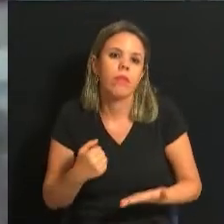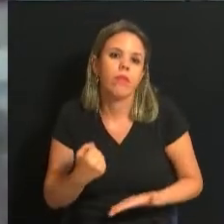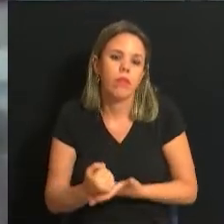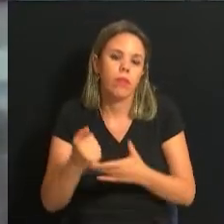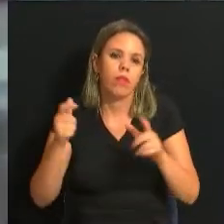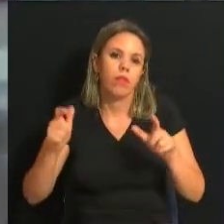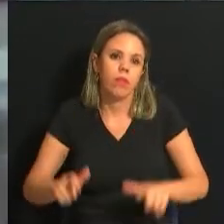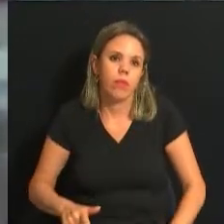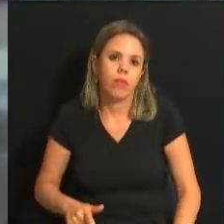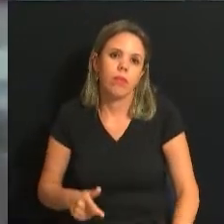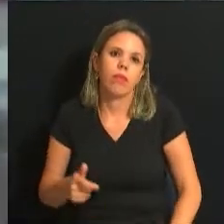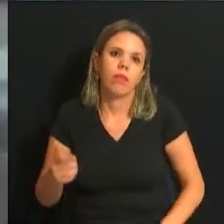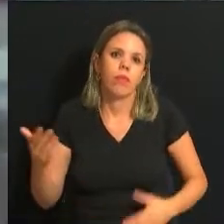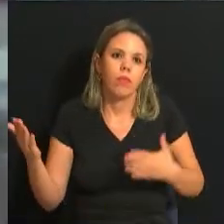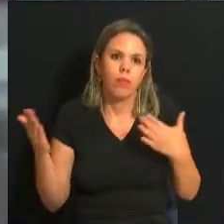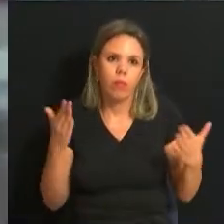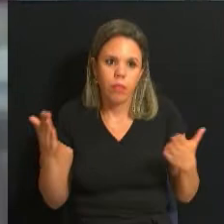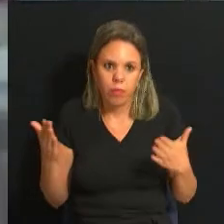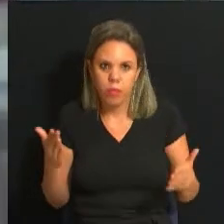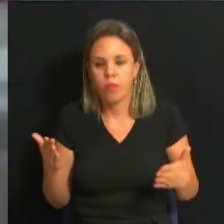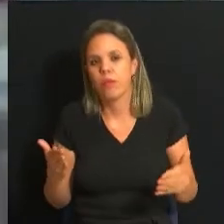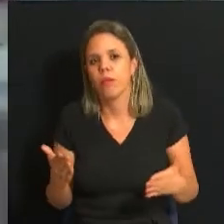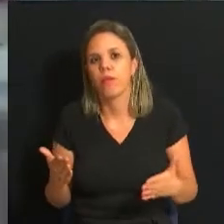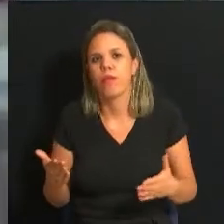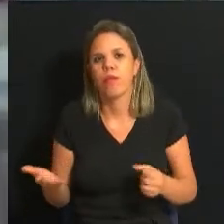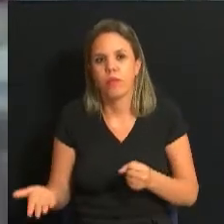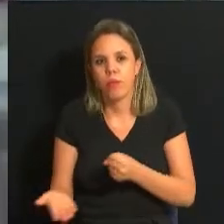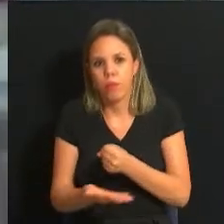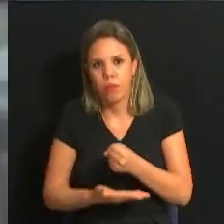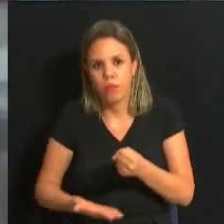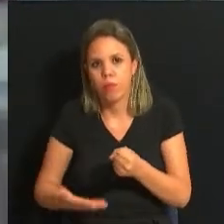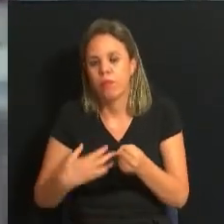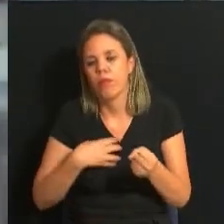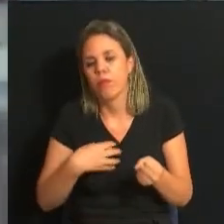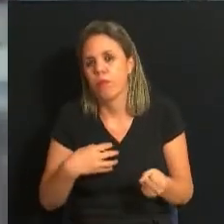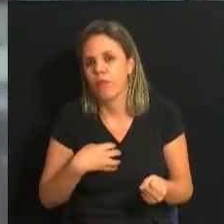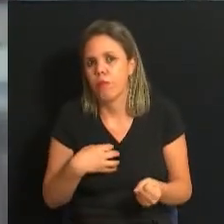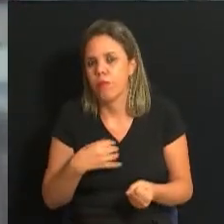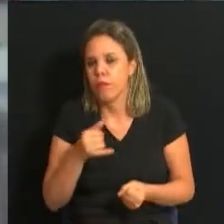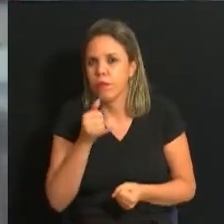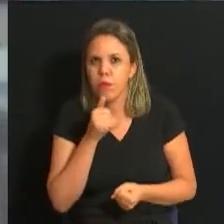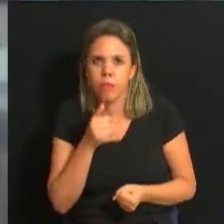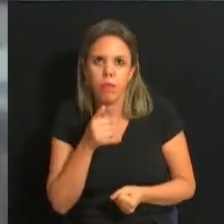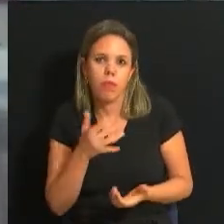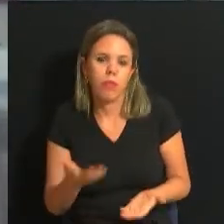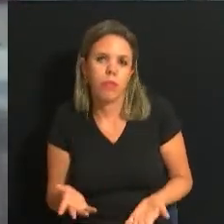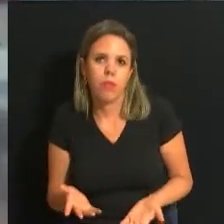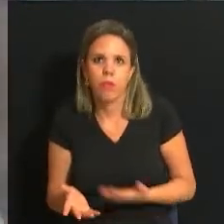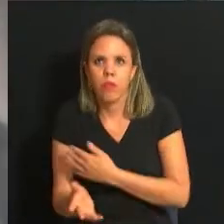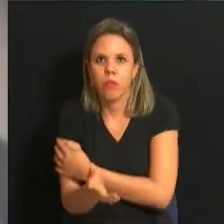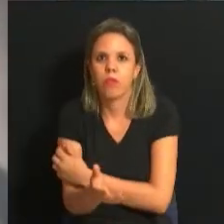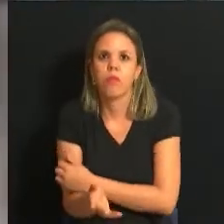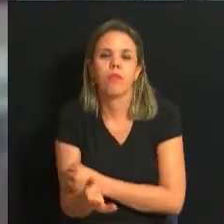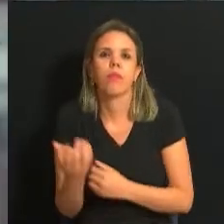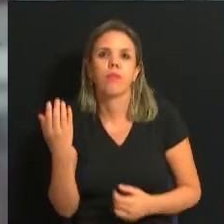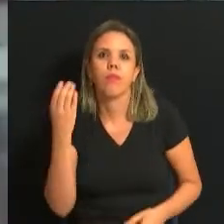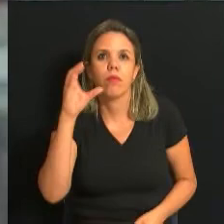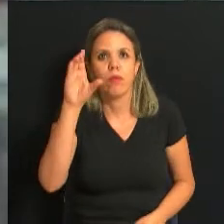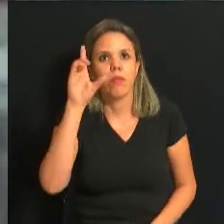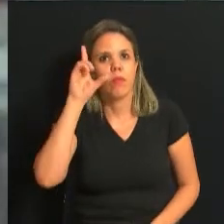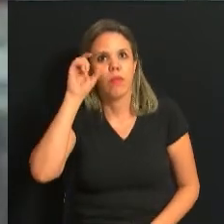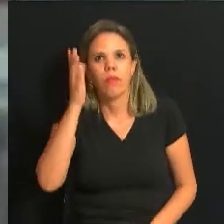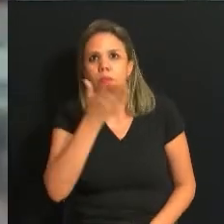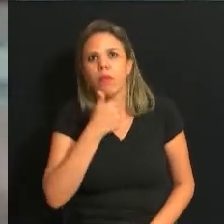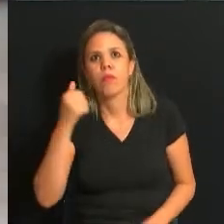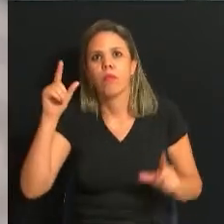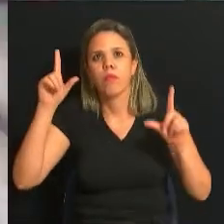lugar de comparação e de inferioridade. Porque você pega, por exemplo, o Instagram, você posta ali as suas melhores fotos,